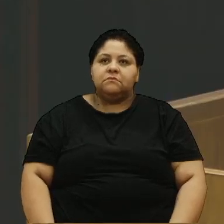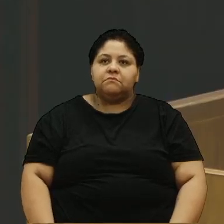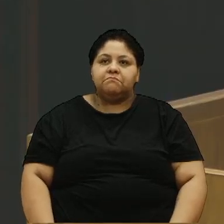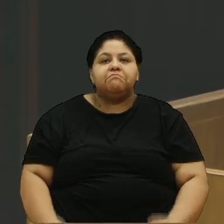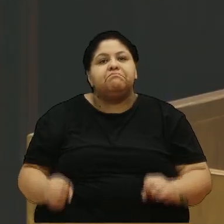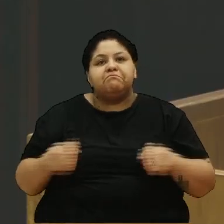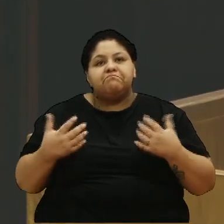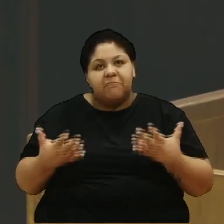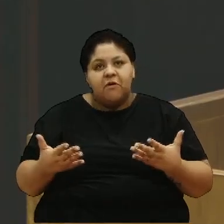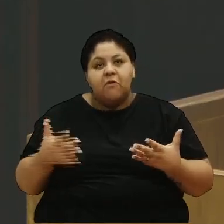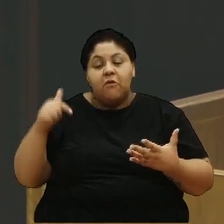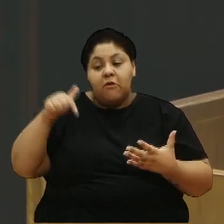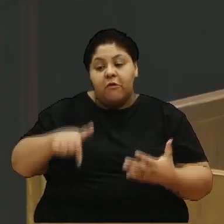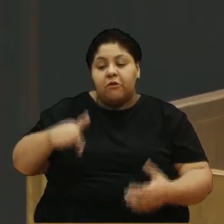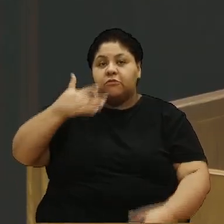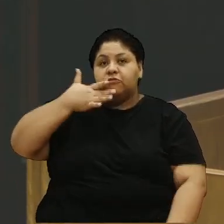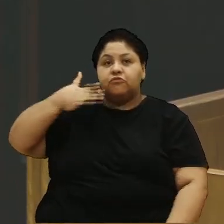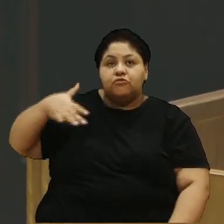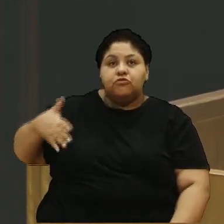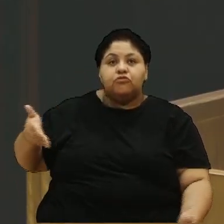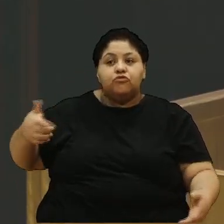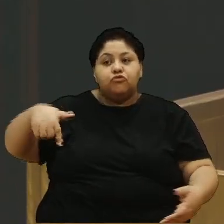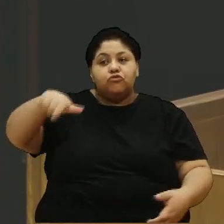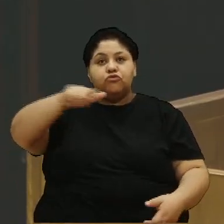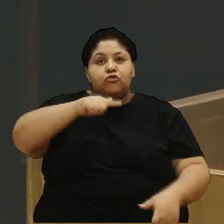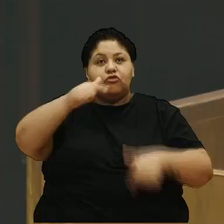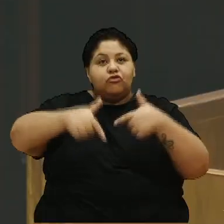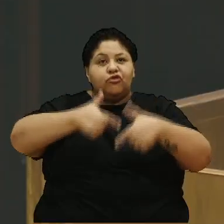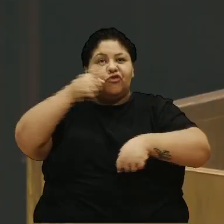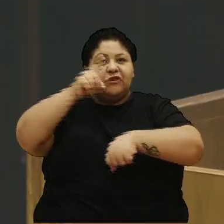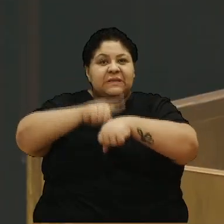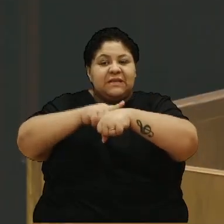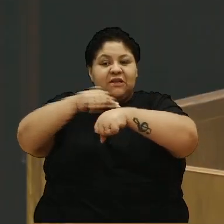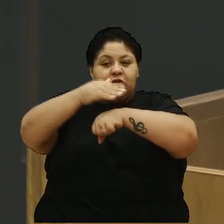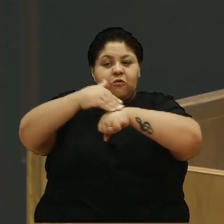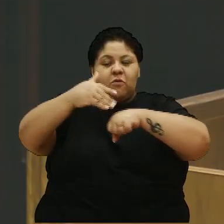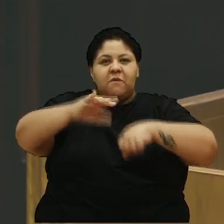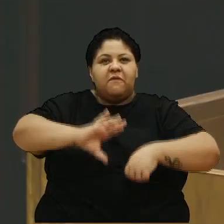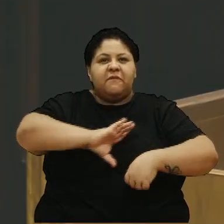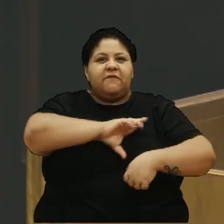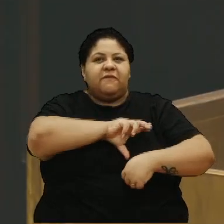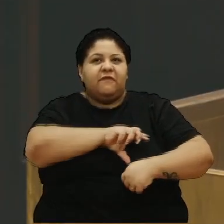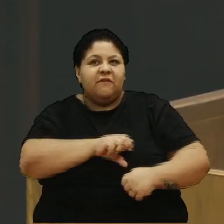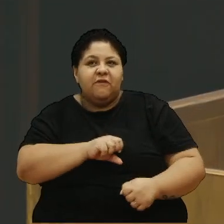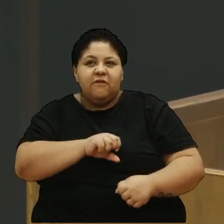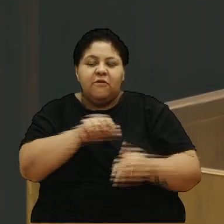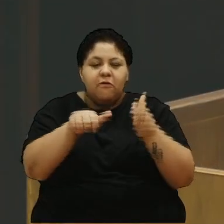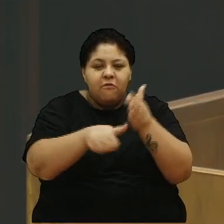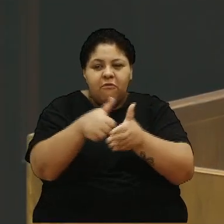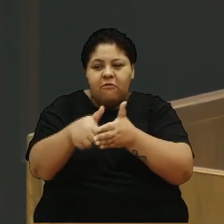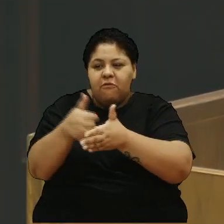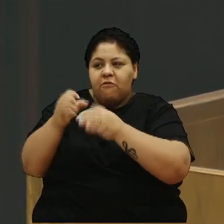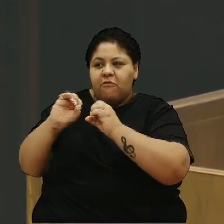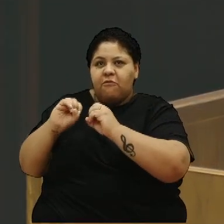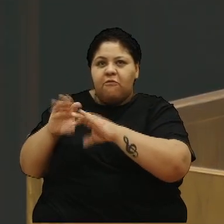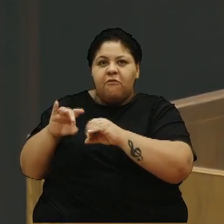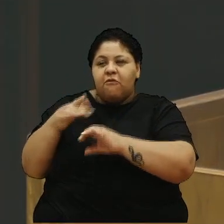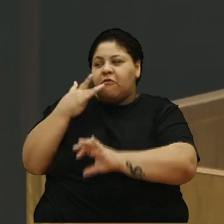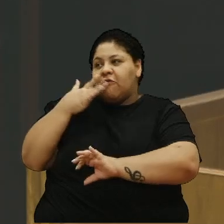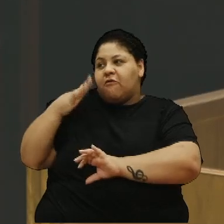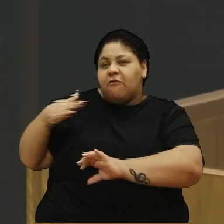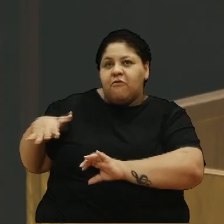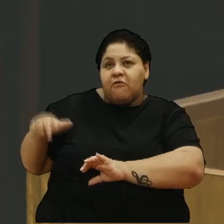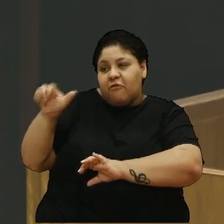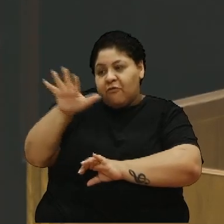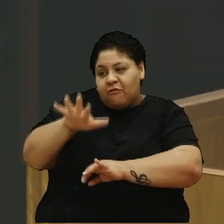Bom, a essas crianças, então, nós dedicamos todo o nosso tempo, nosso carinho, nosso amor, visando aprimorar a educação da criança a partir do